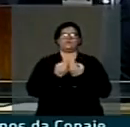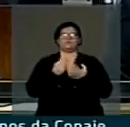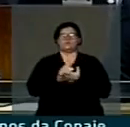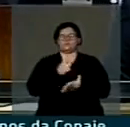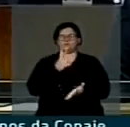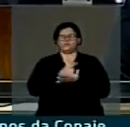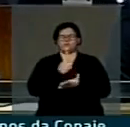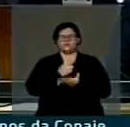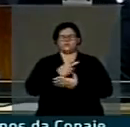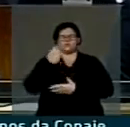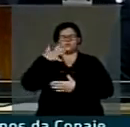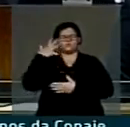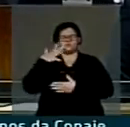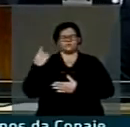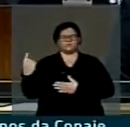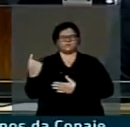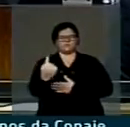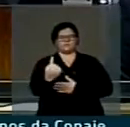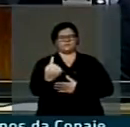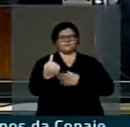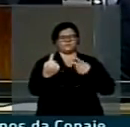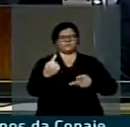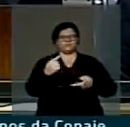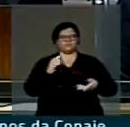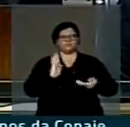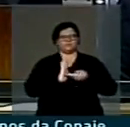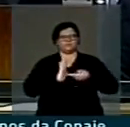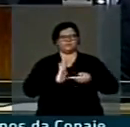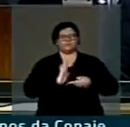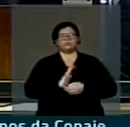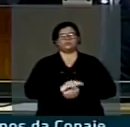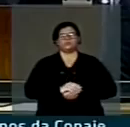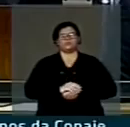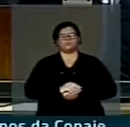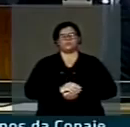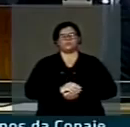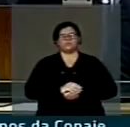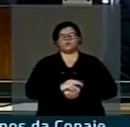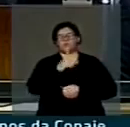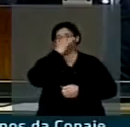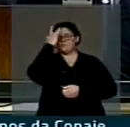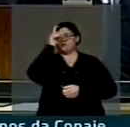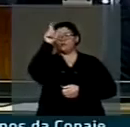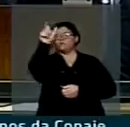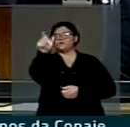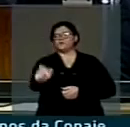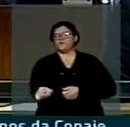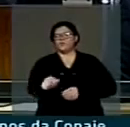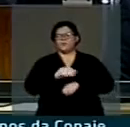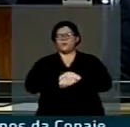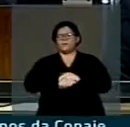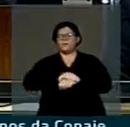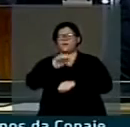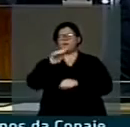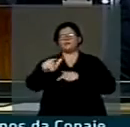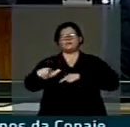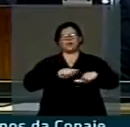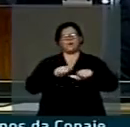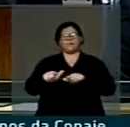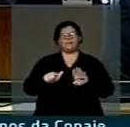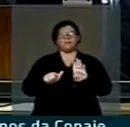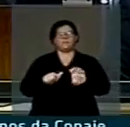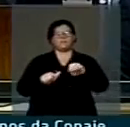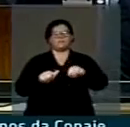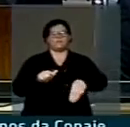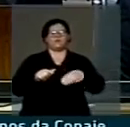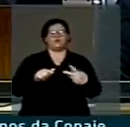essa tribuna, a tribuna da casa, e, sem nenhum favor, é uma das figuras que pontificam nesse plenário